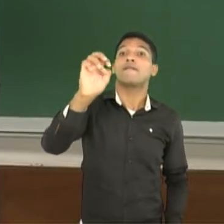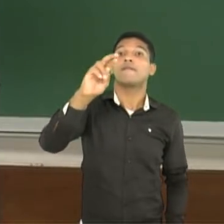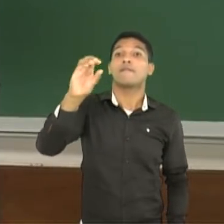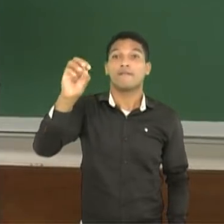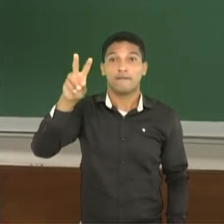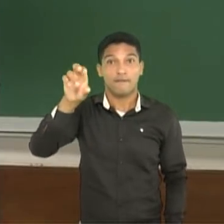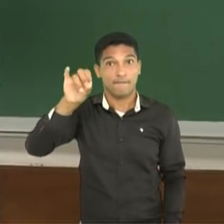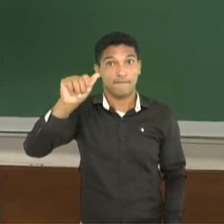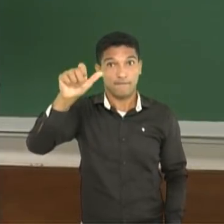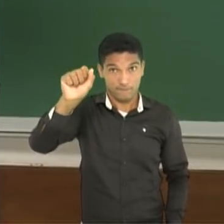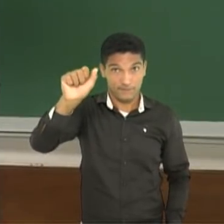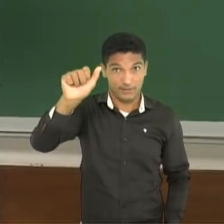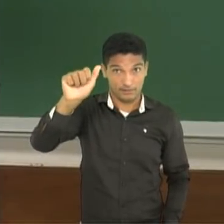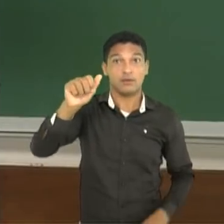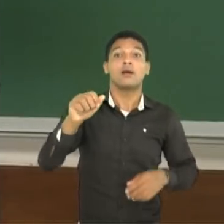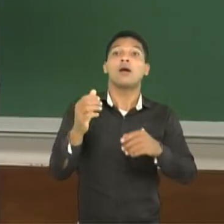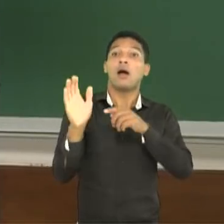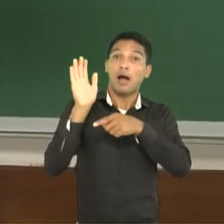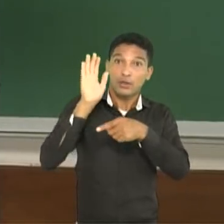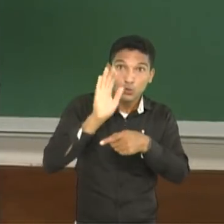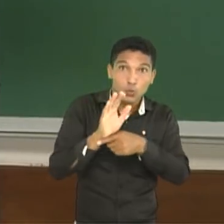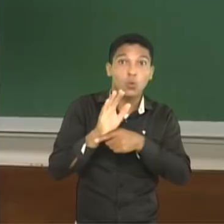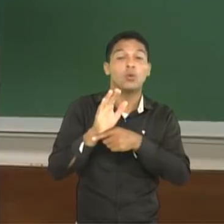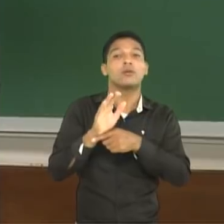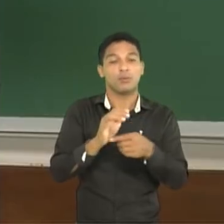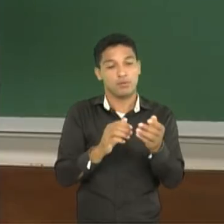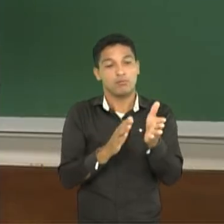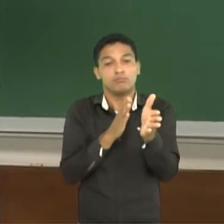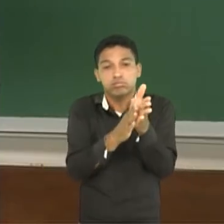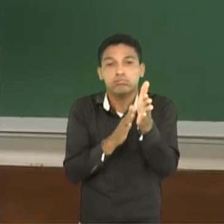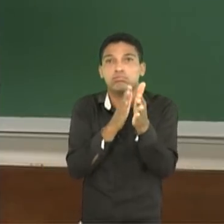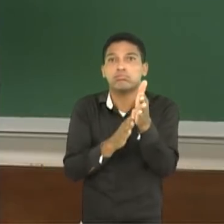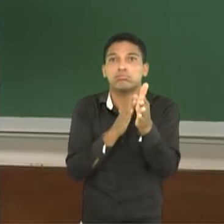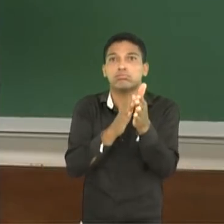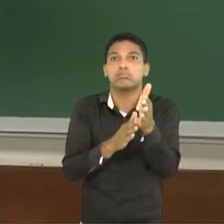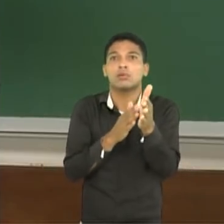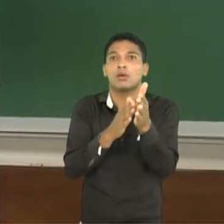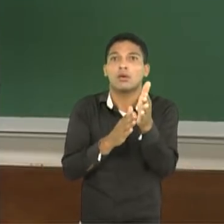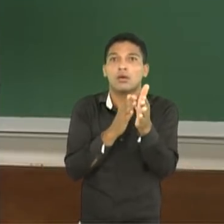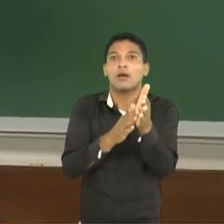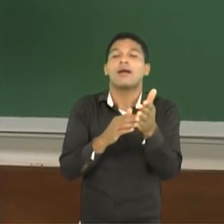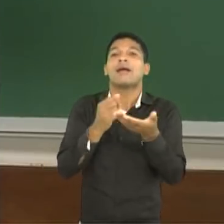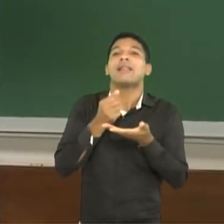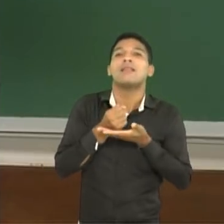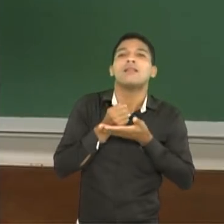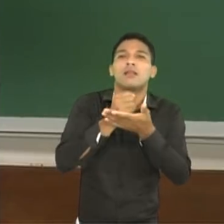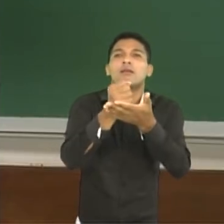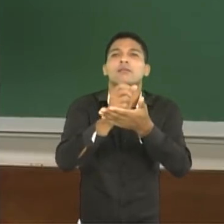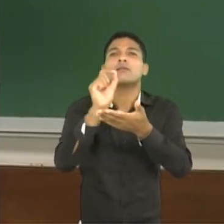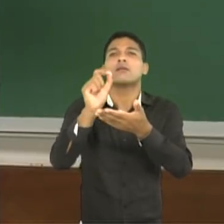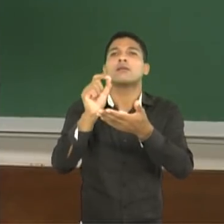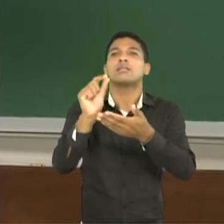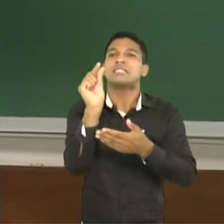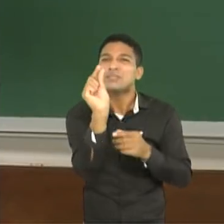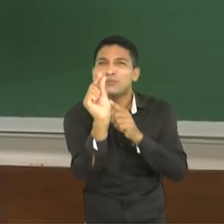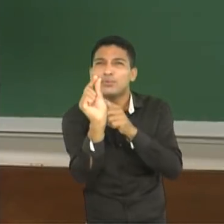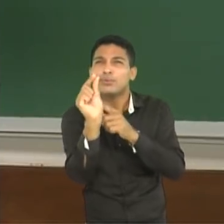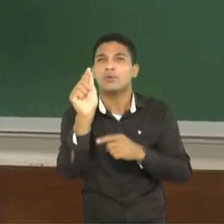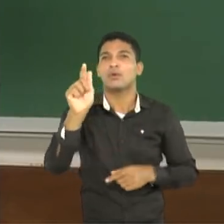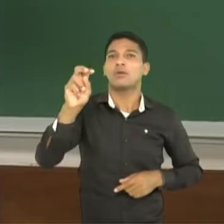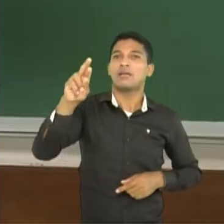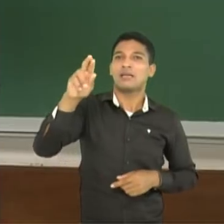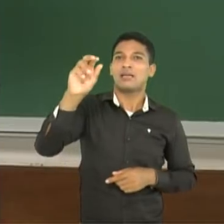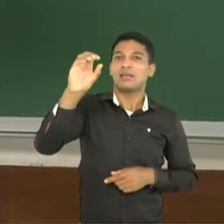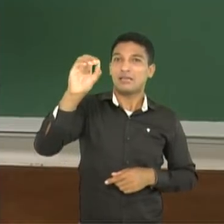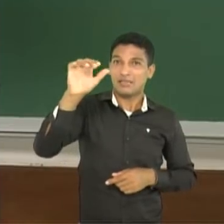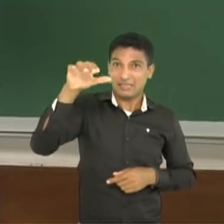também para esse transporte. Muito, por exemplo, do que é cultivado de grãos é transportado em parte por